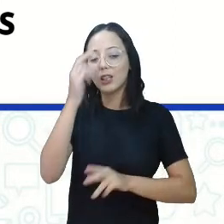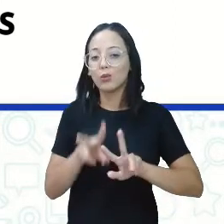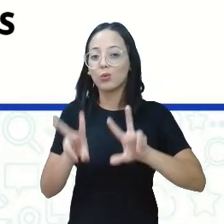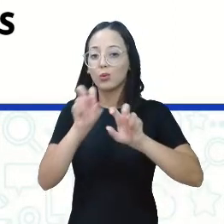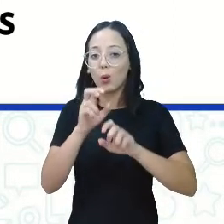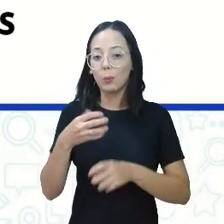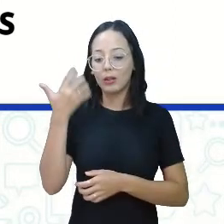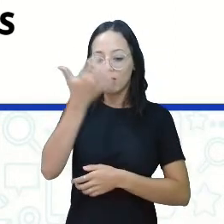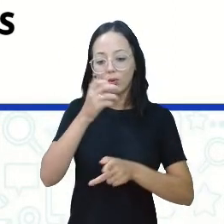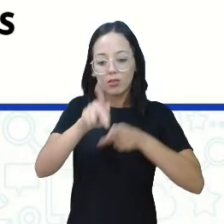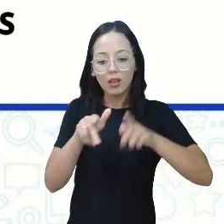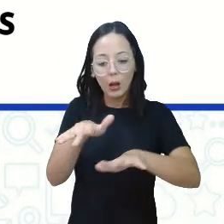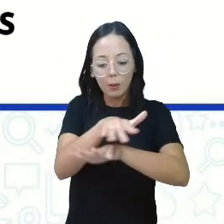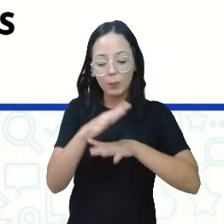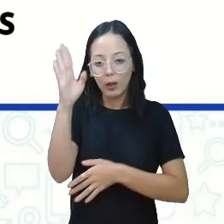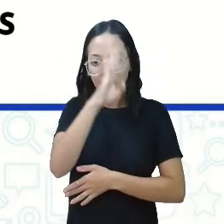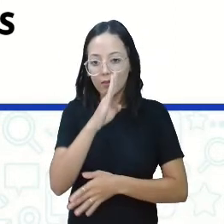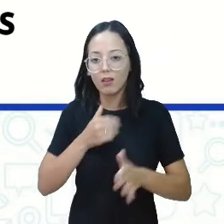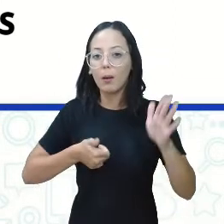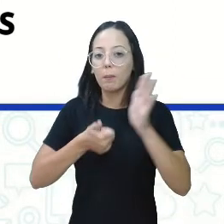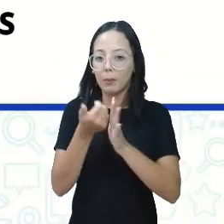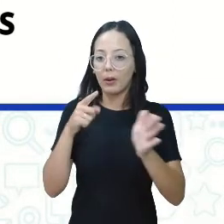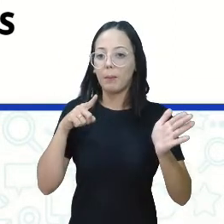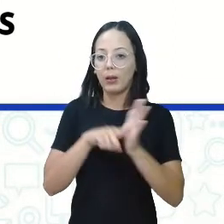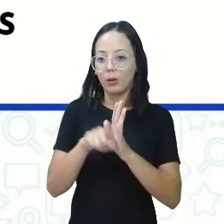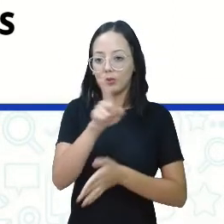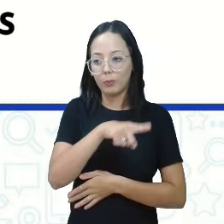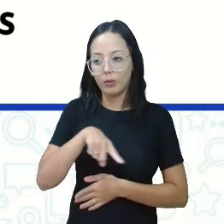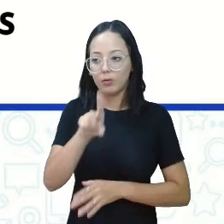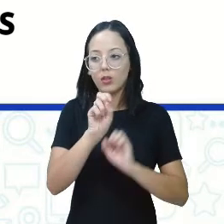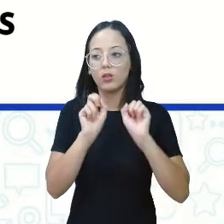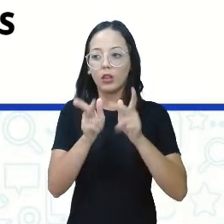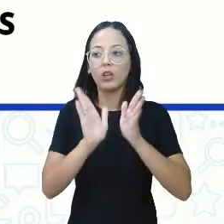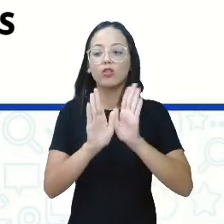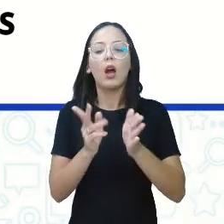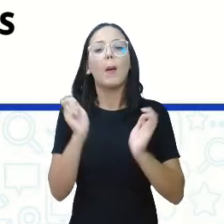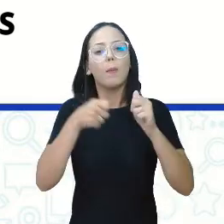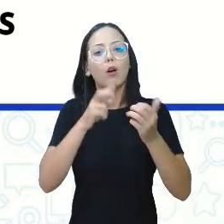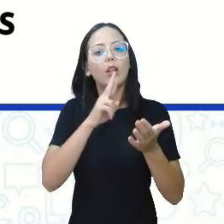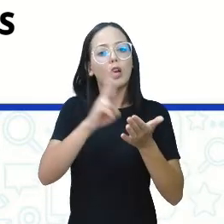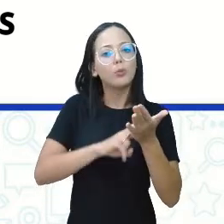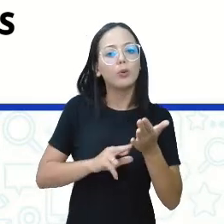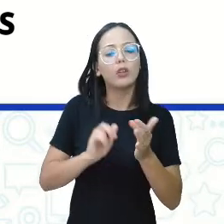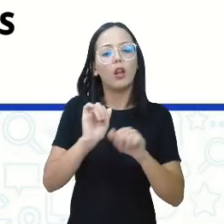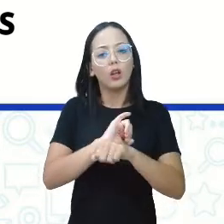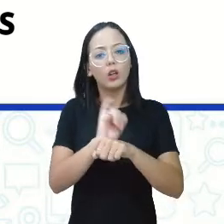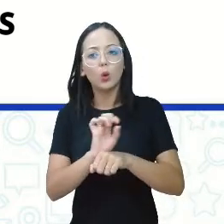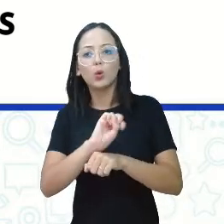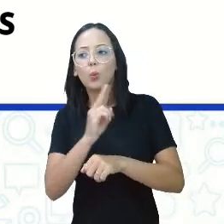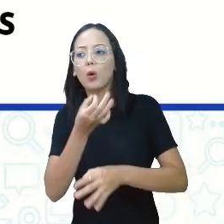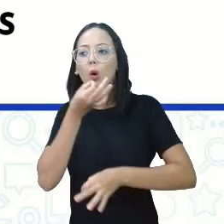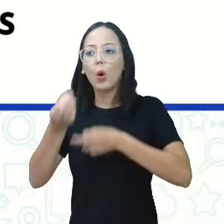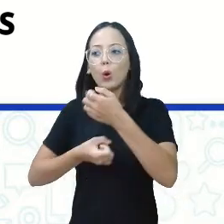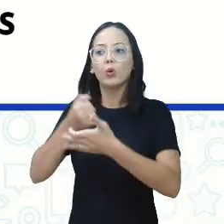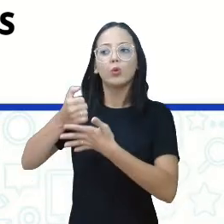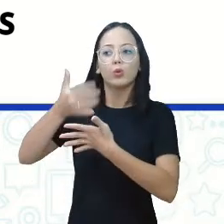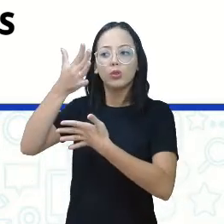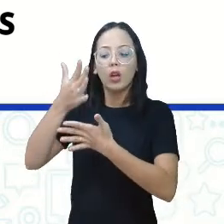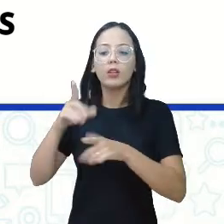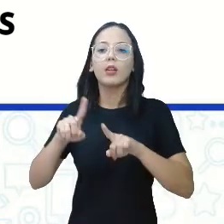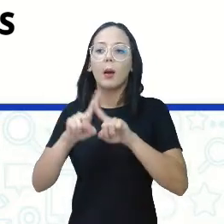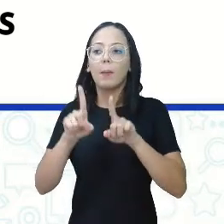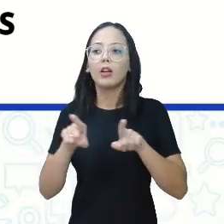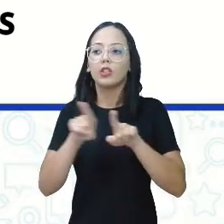popular brasileira? Primeira pergunta que eu tenho para vocês. Já podem responder ou lá no YouTube ou no chat. Mas também é